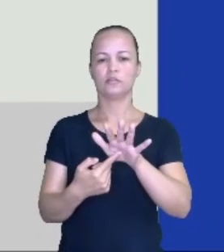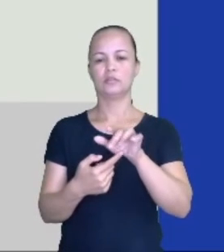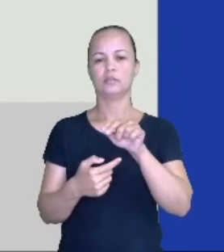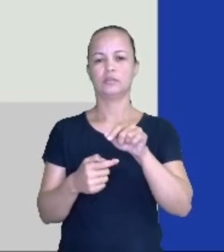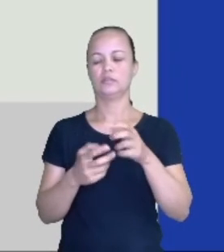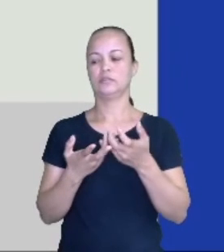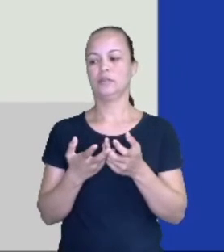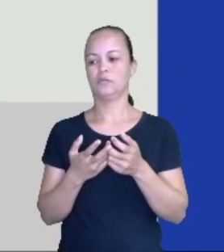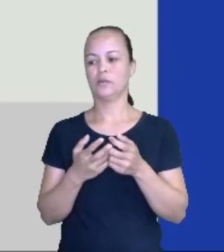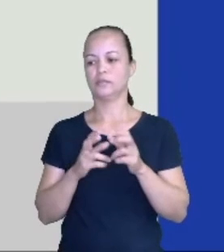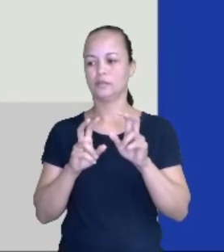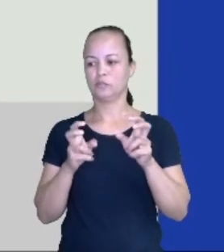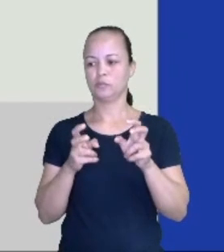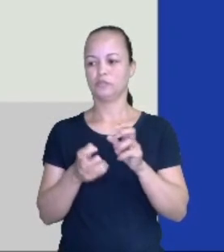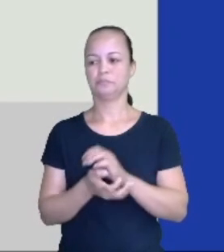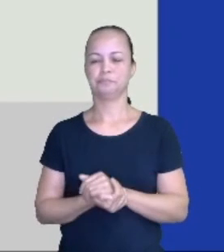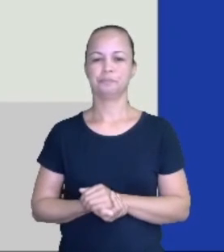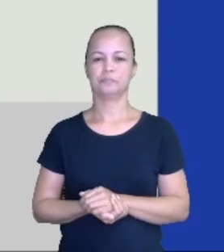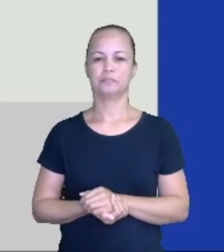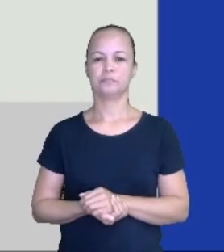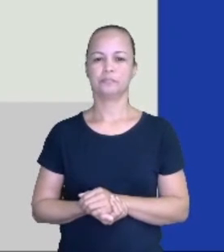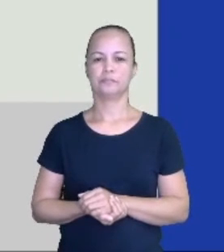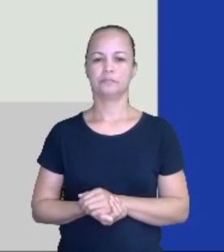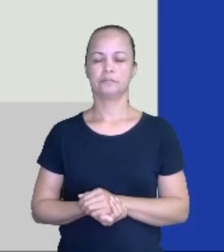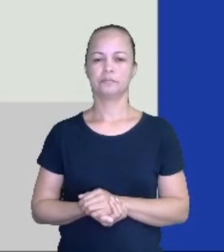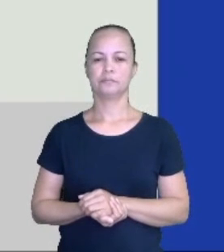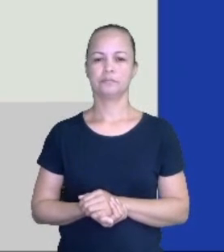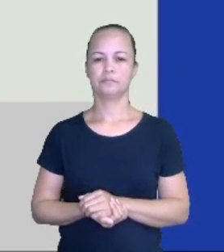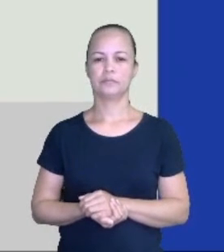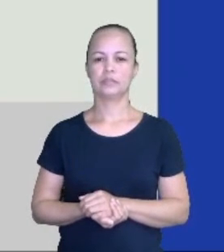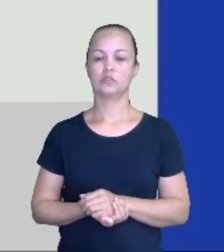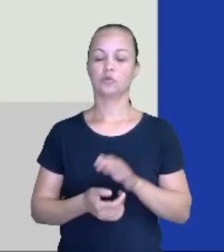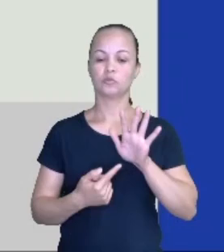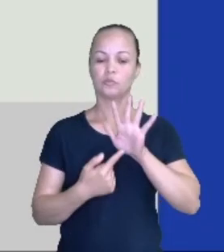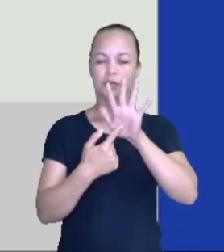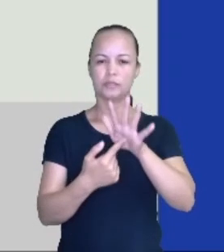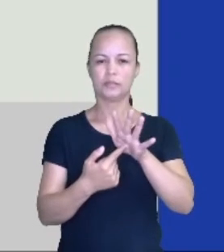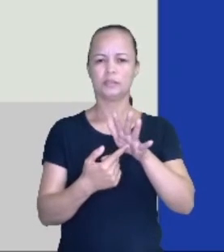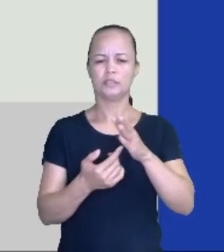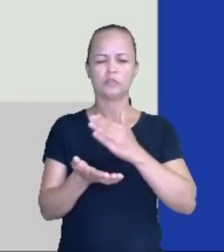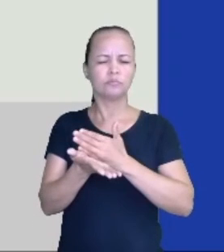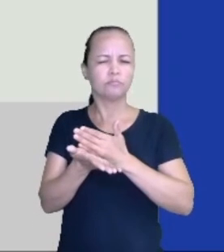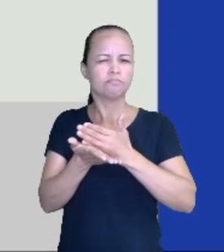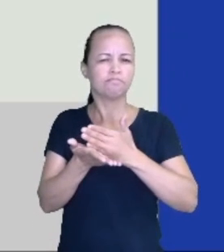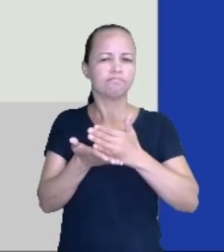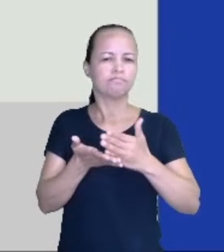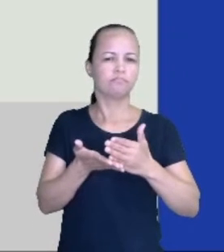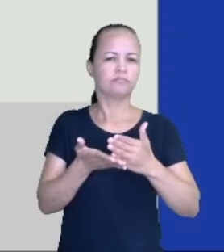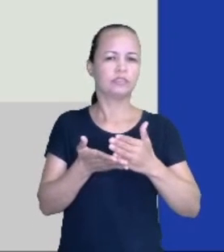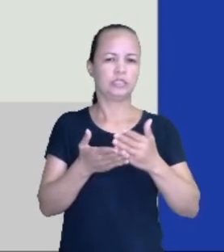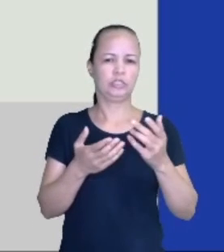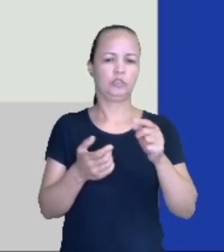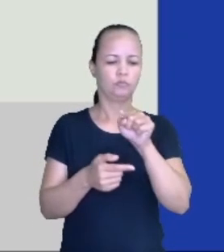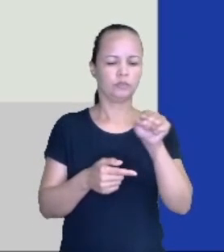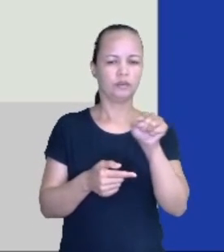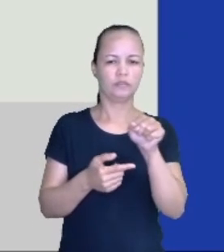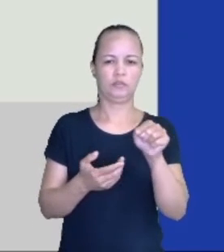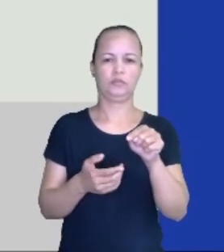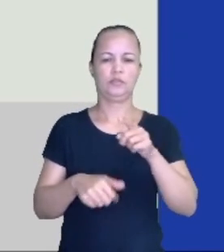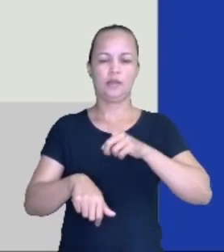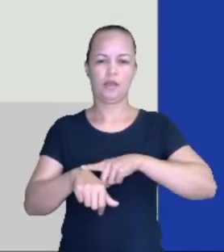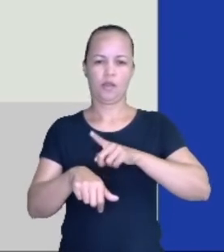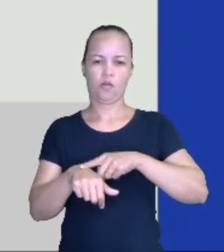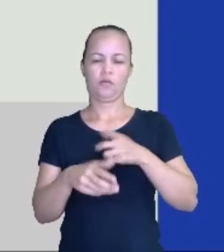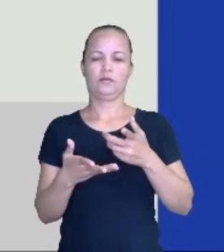as aspas. Pois eu estou presente desde o comecinho, disse o travessão. Tem hora em que para